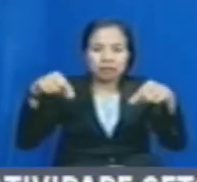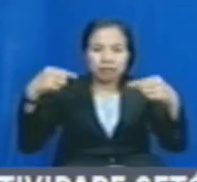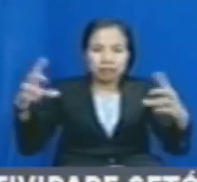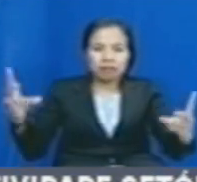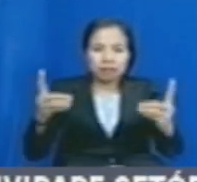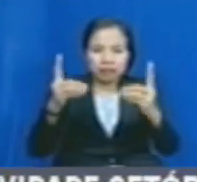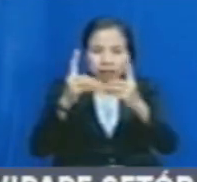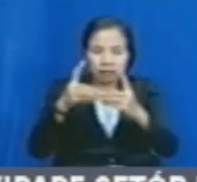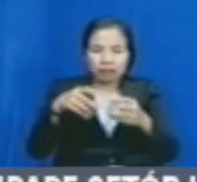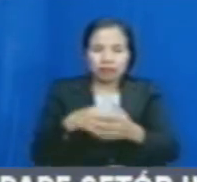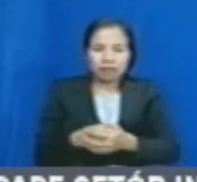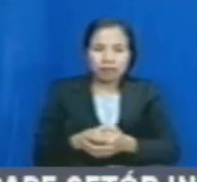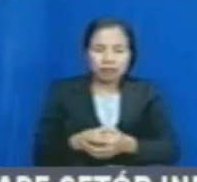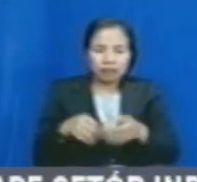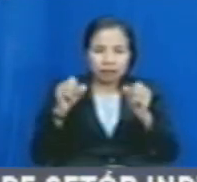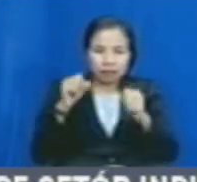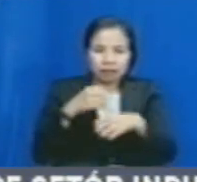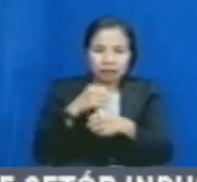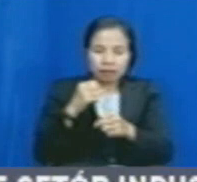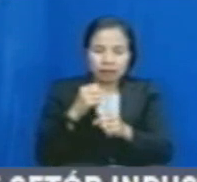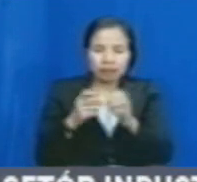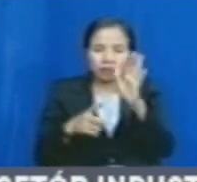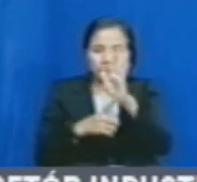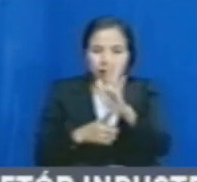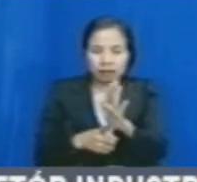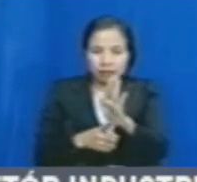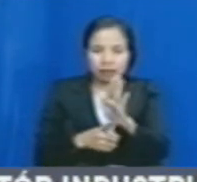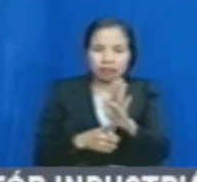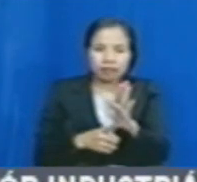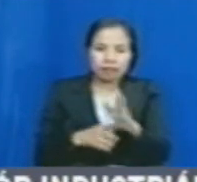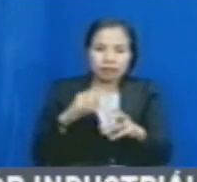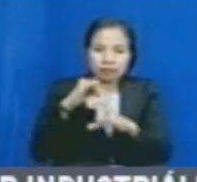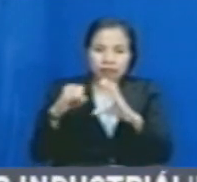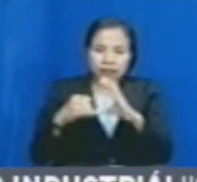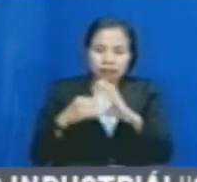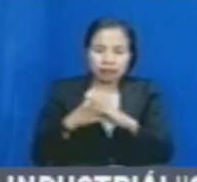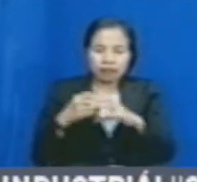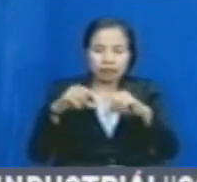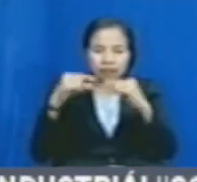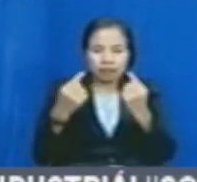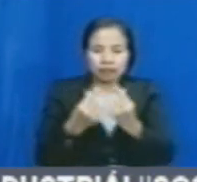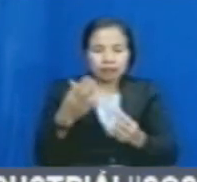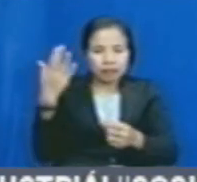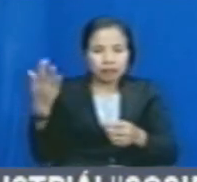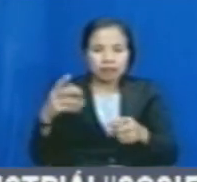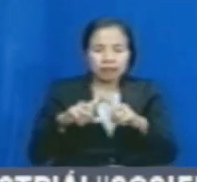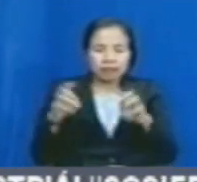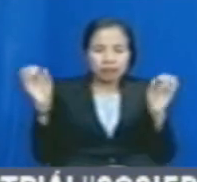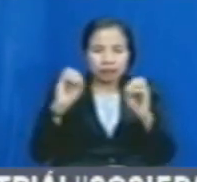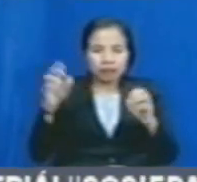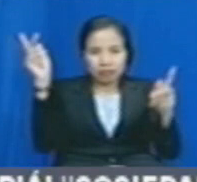né? Bele indica ona katak né? Envolvimento arte marciais e anebaona, mas é lá os